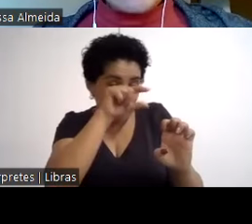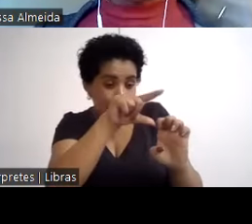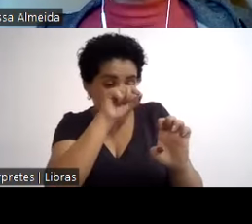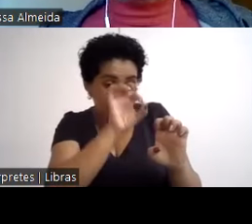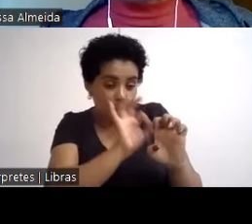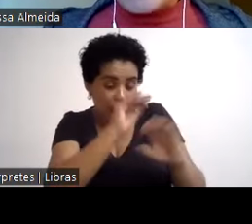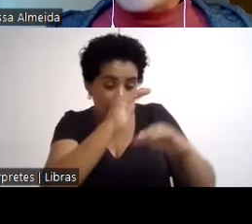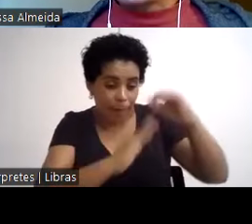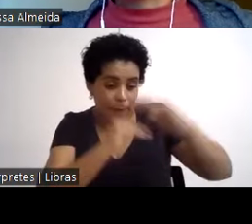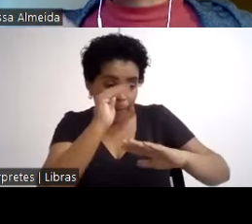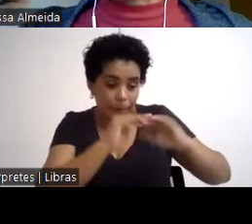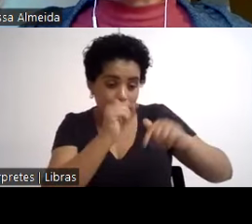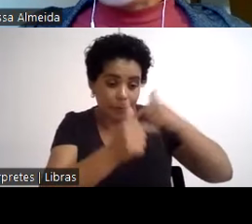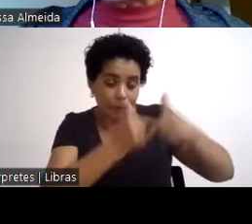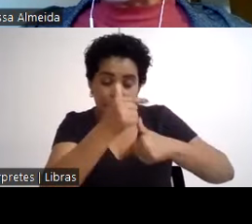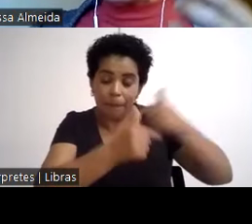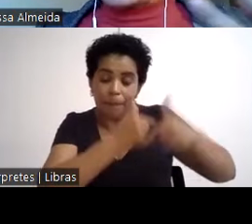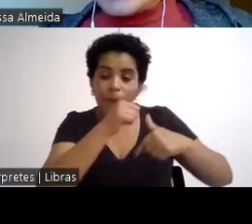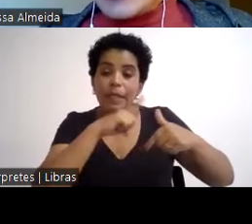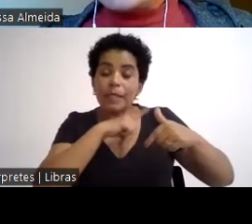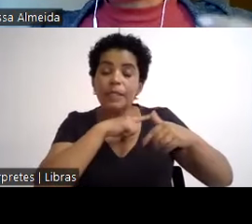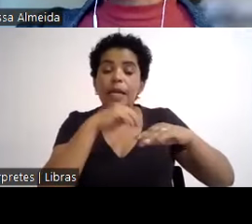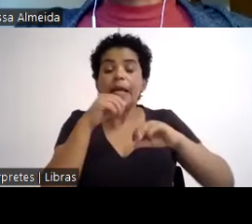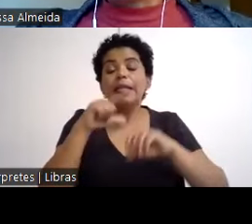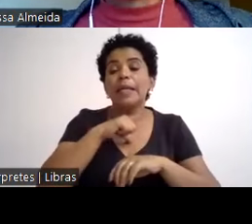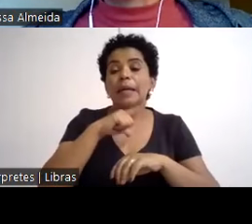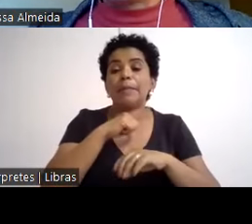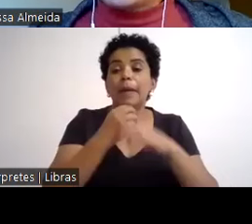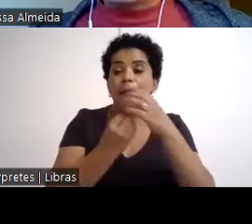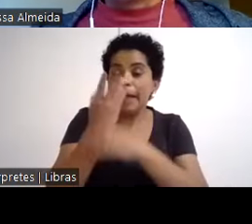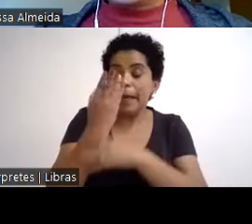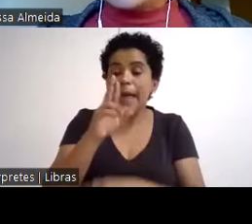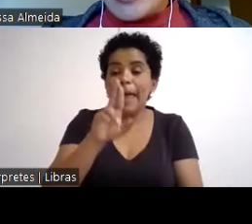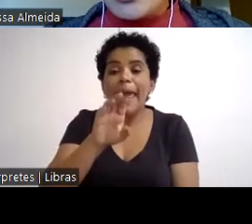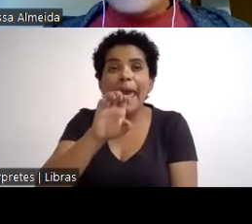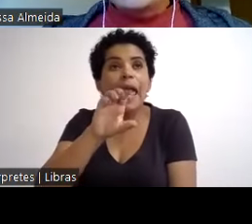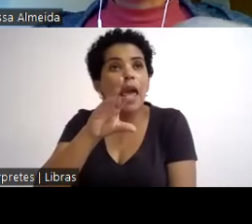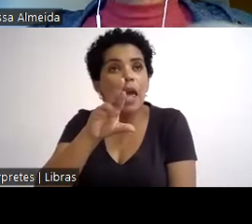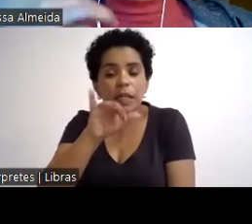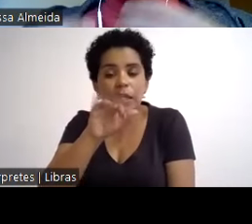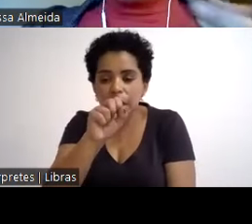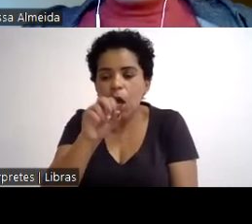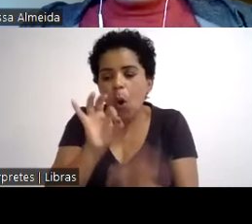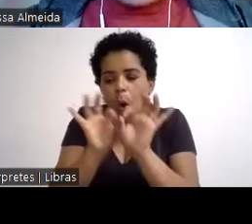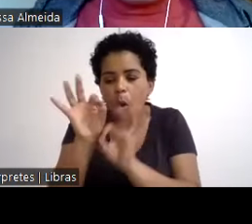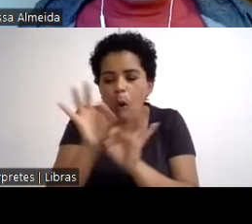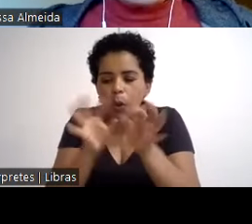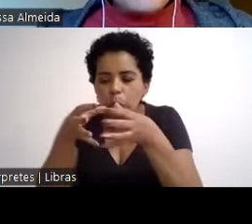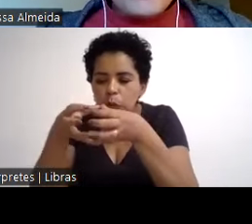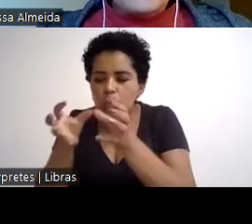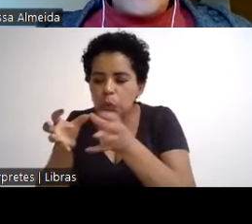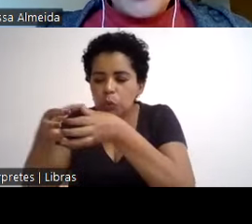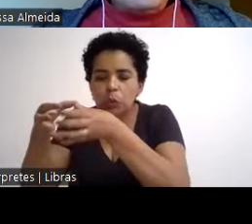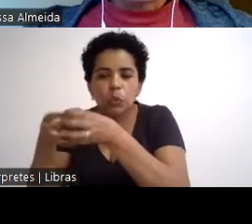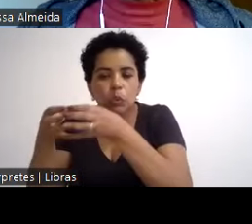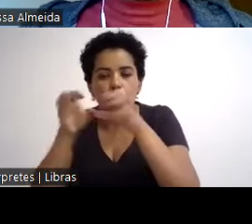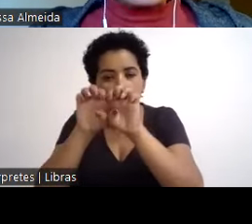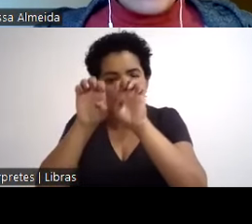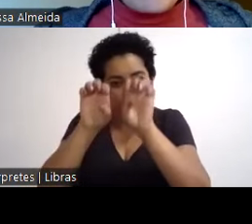atividades. Ao mesmo tempo, a gente tinha a Recria ali com os territórios organizados, com, né, uma